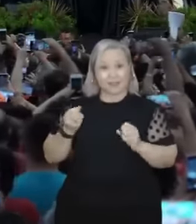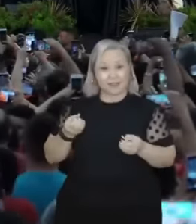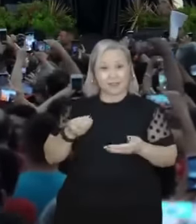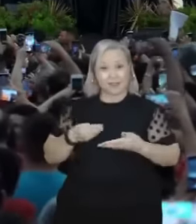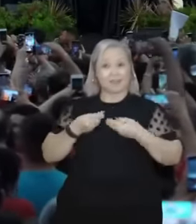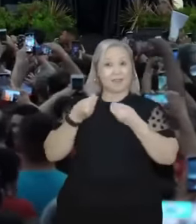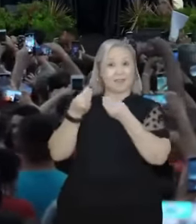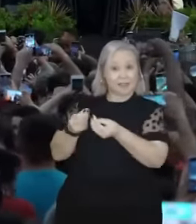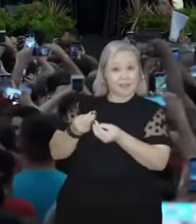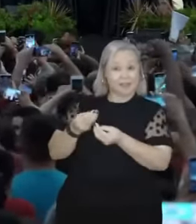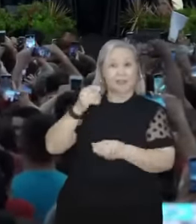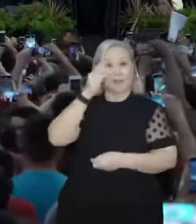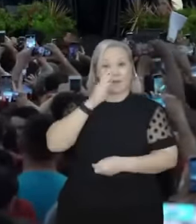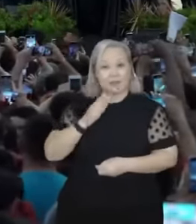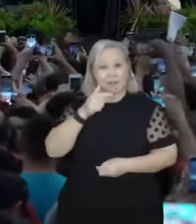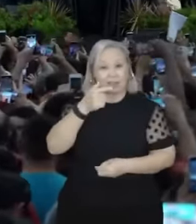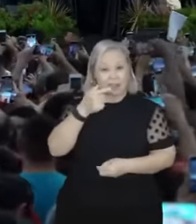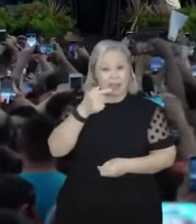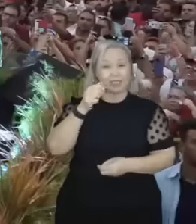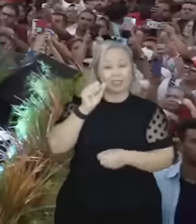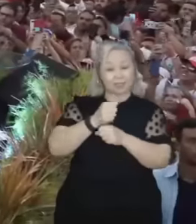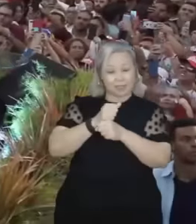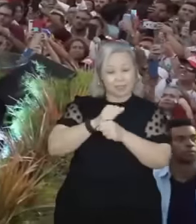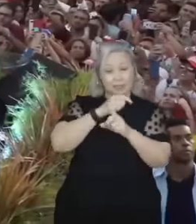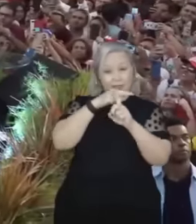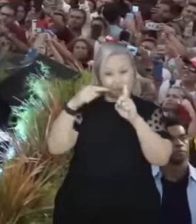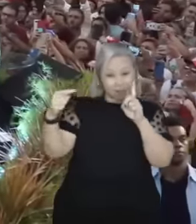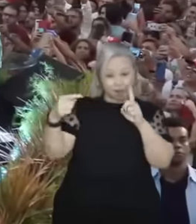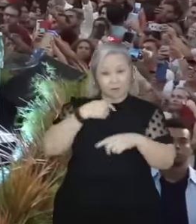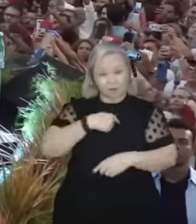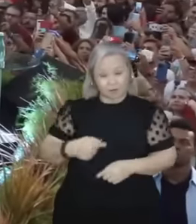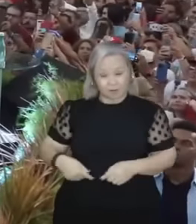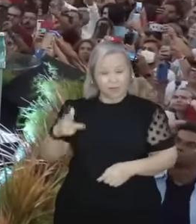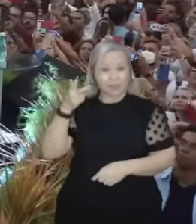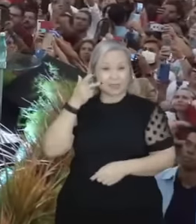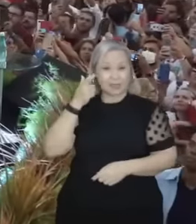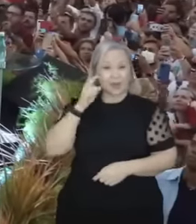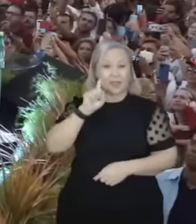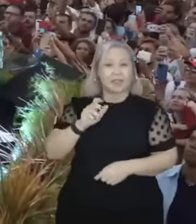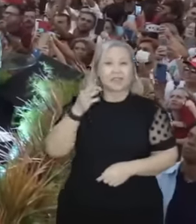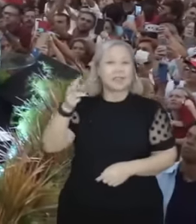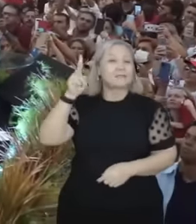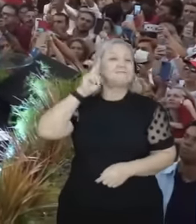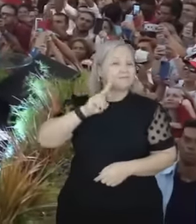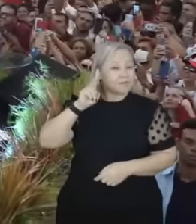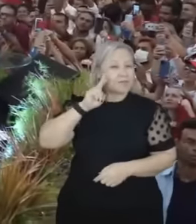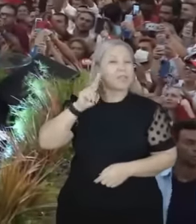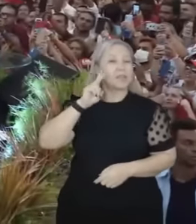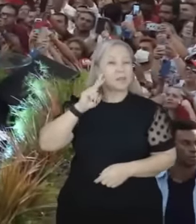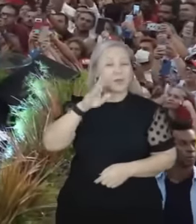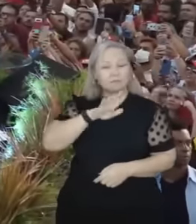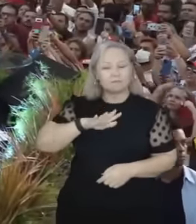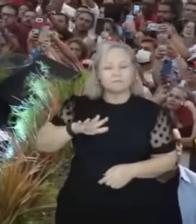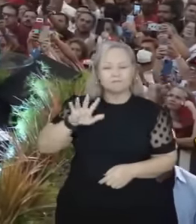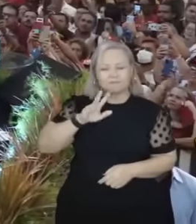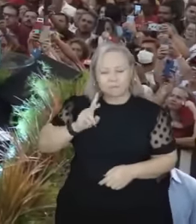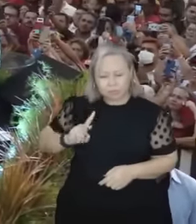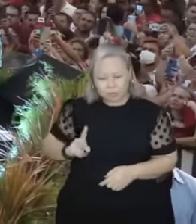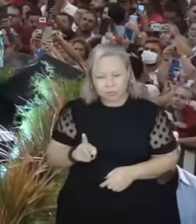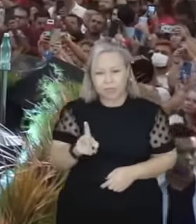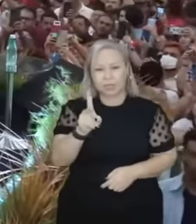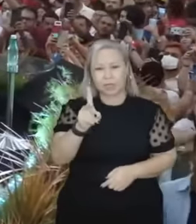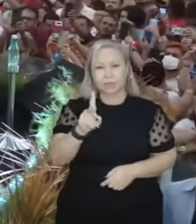governando o estado do Ceará. Você será lembrado para todo sempre. E o irmão não